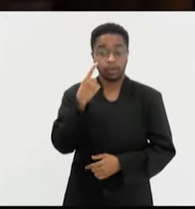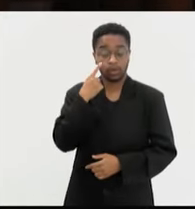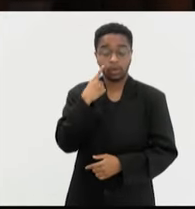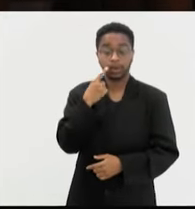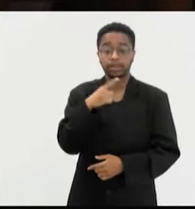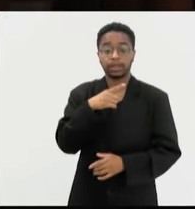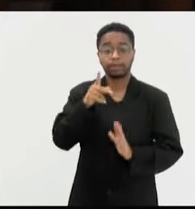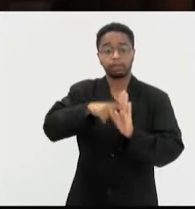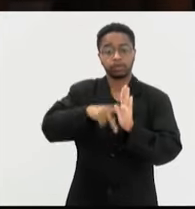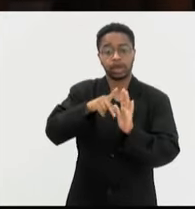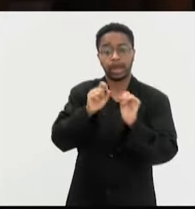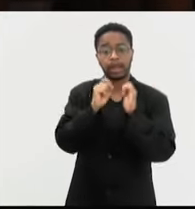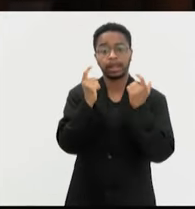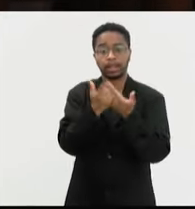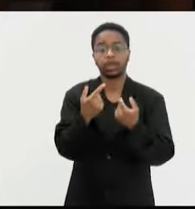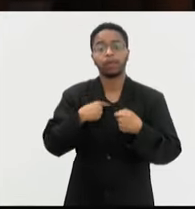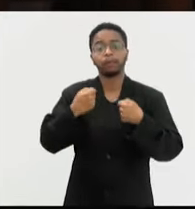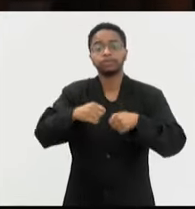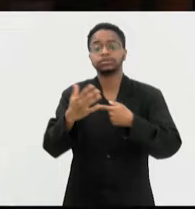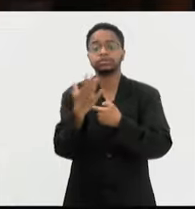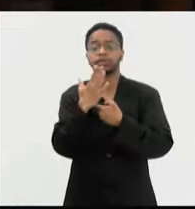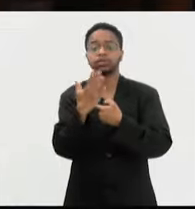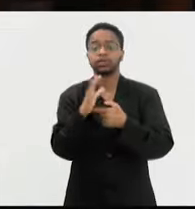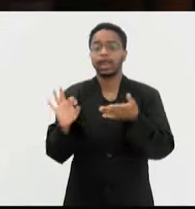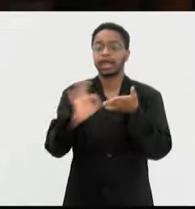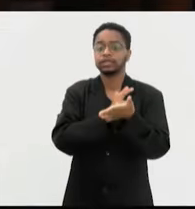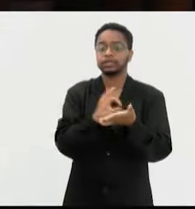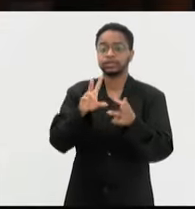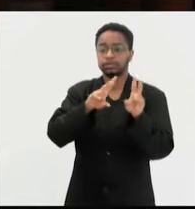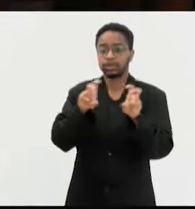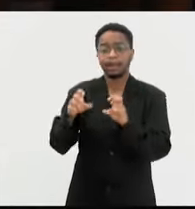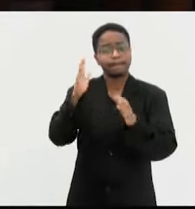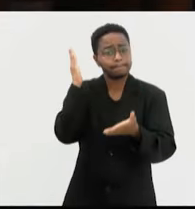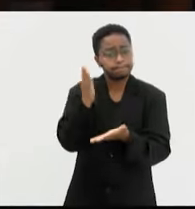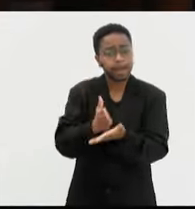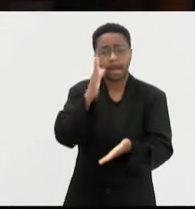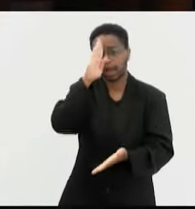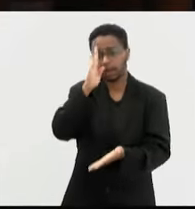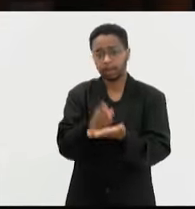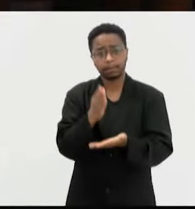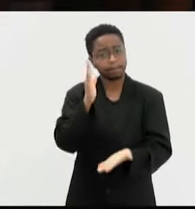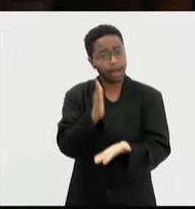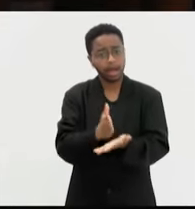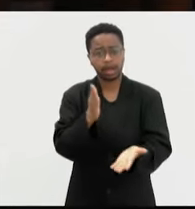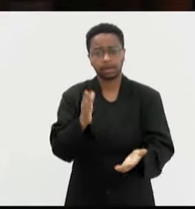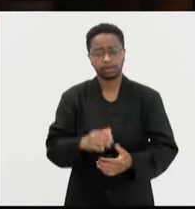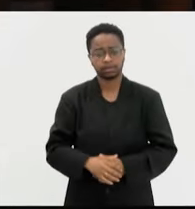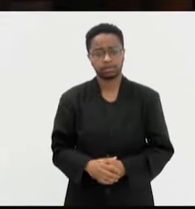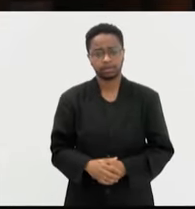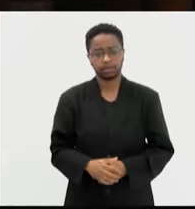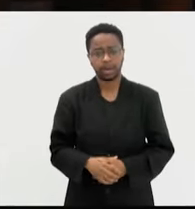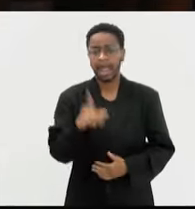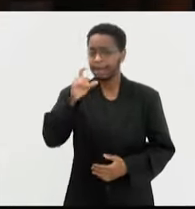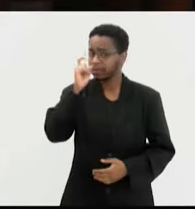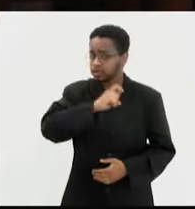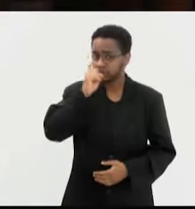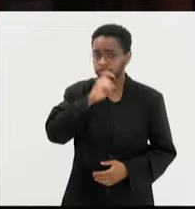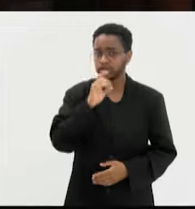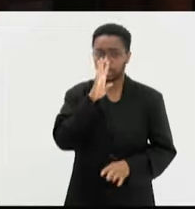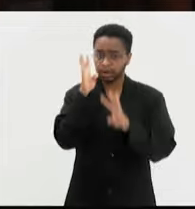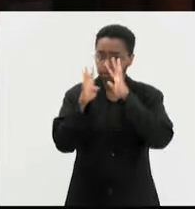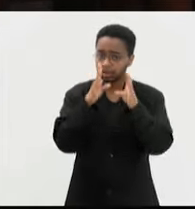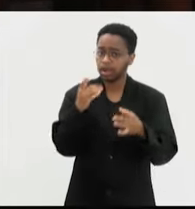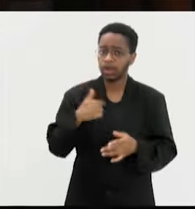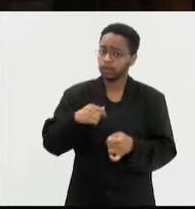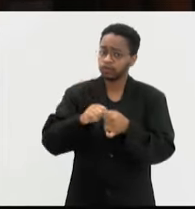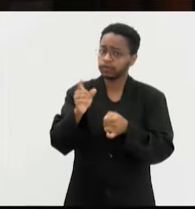na alerge lá precisa da sua assinatura que é o negócio da Gran para de cair nessa mímica isso é mímica gente eu